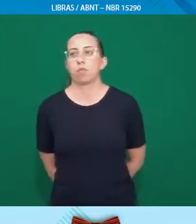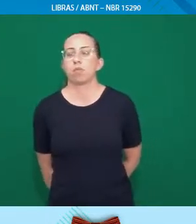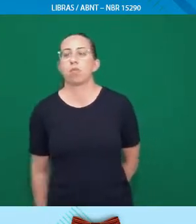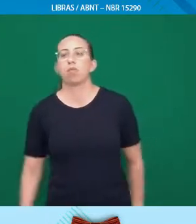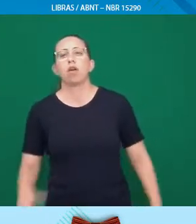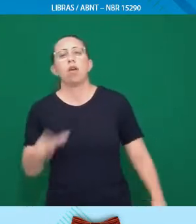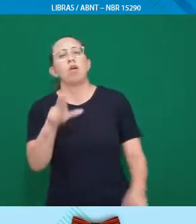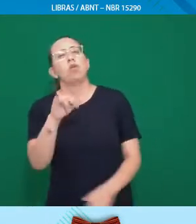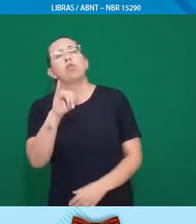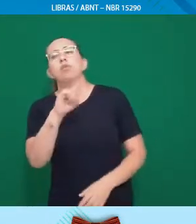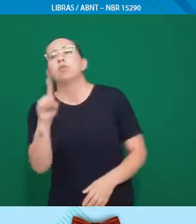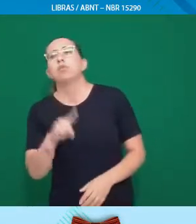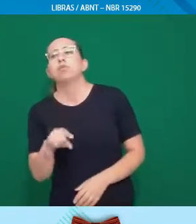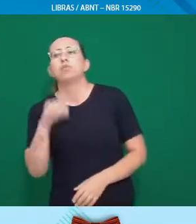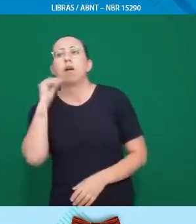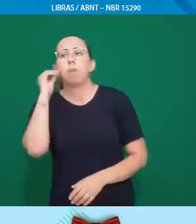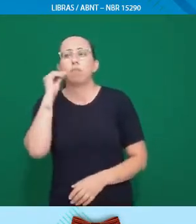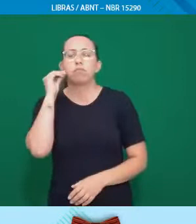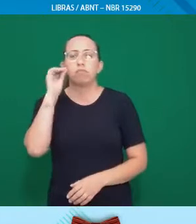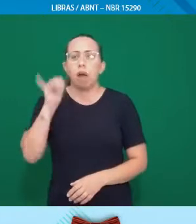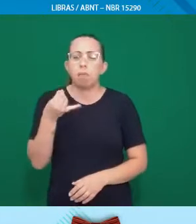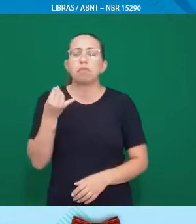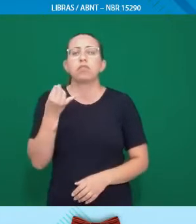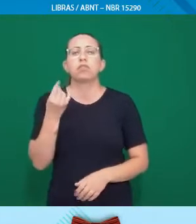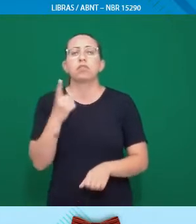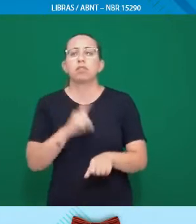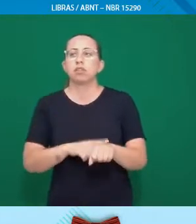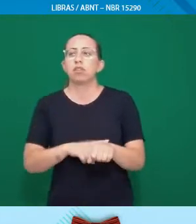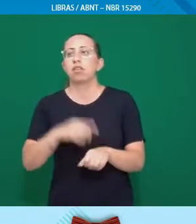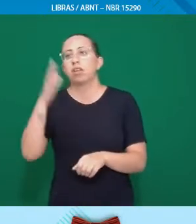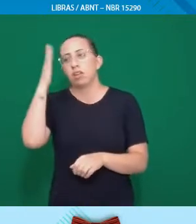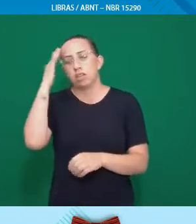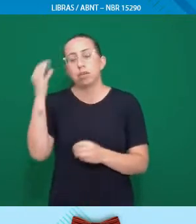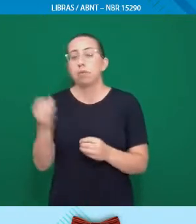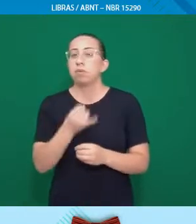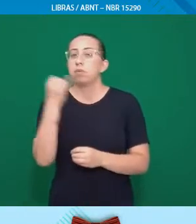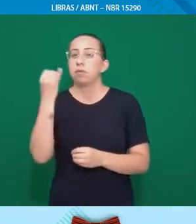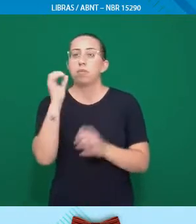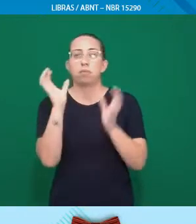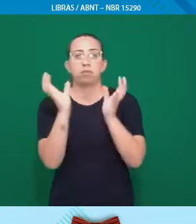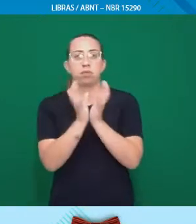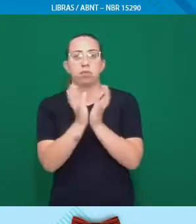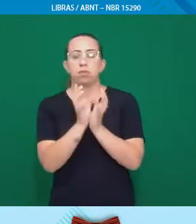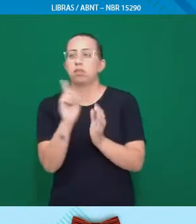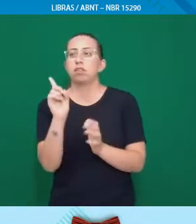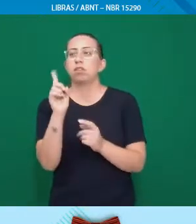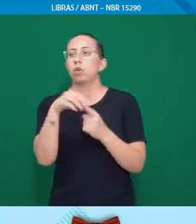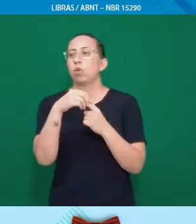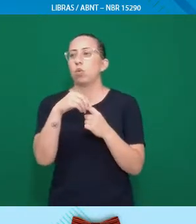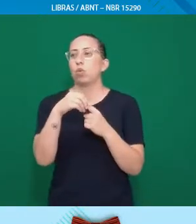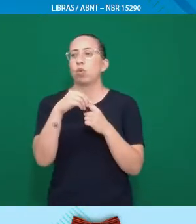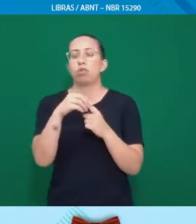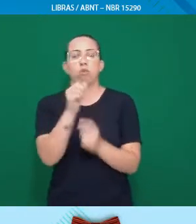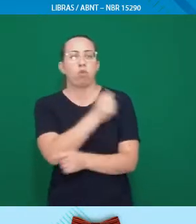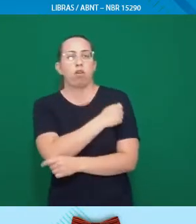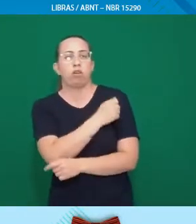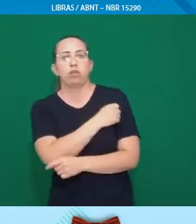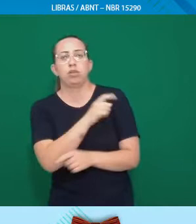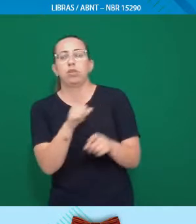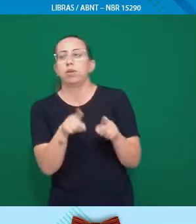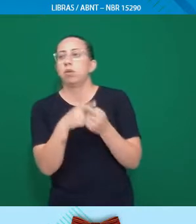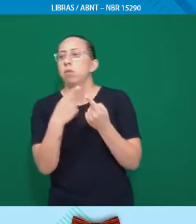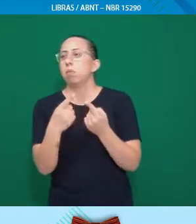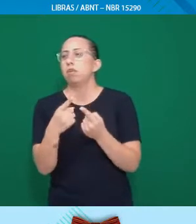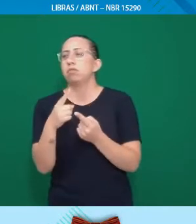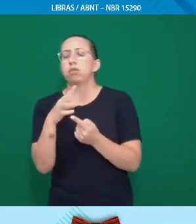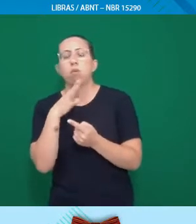o Luiz aproveitando o neo casião a gente sabe que da importância que é o trabalho da APAE não só com seus alunos mas a gente que conhece